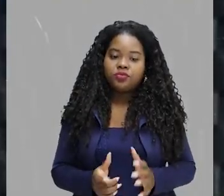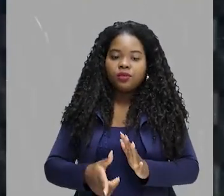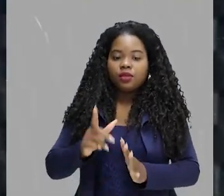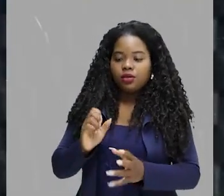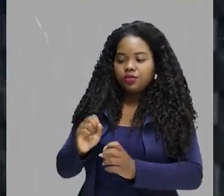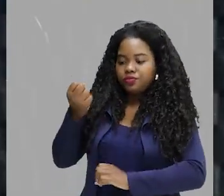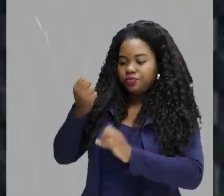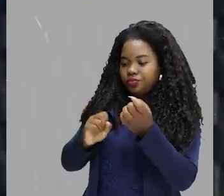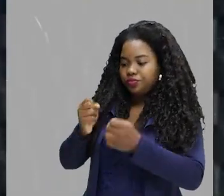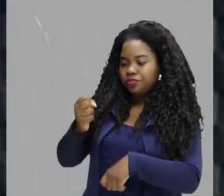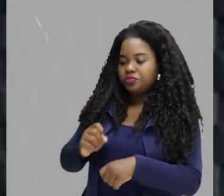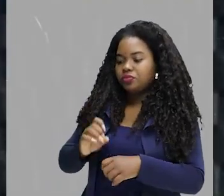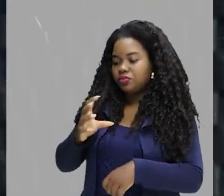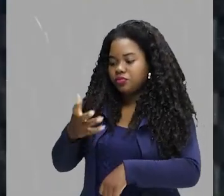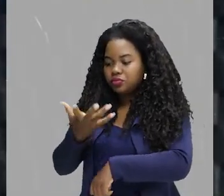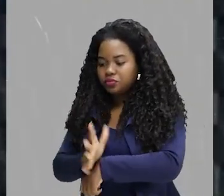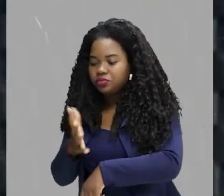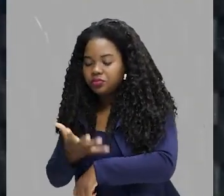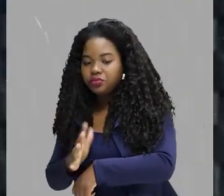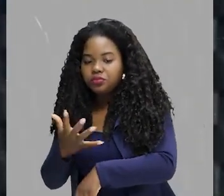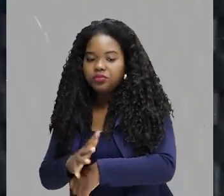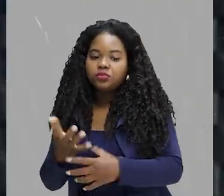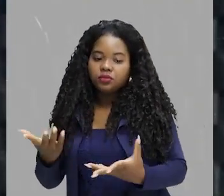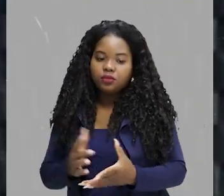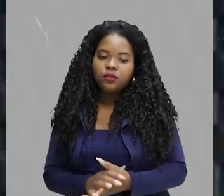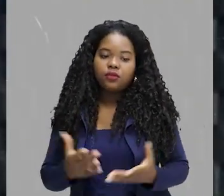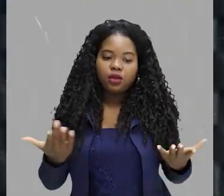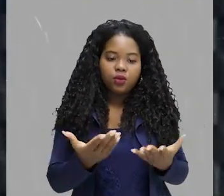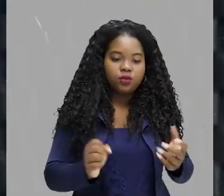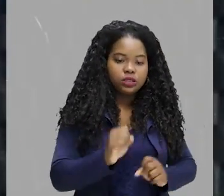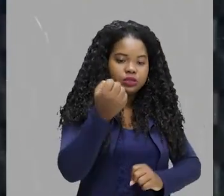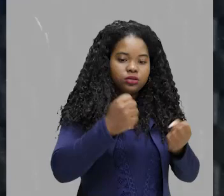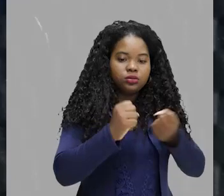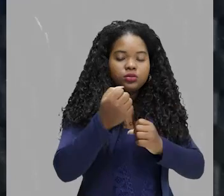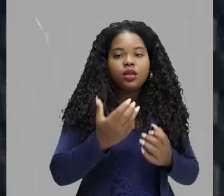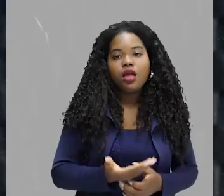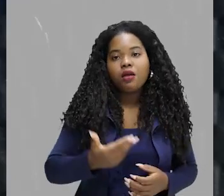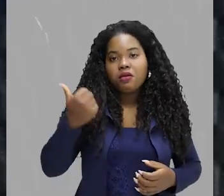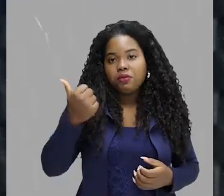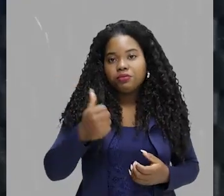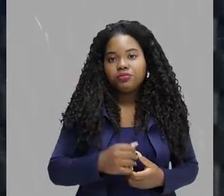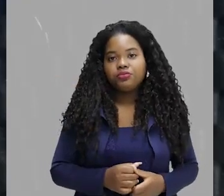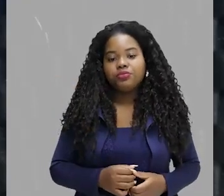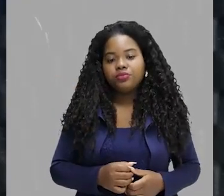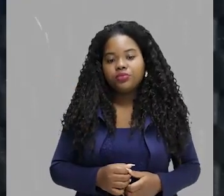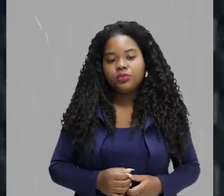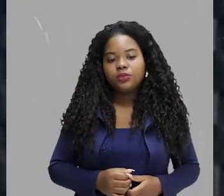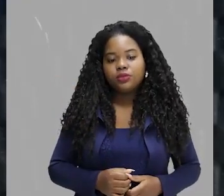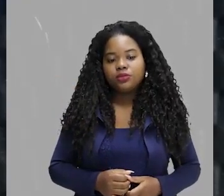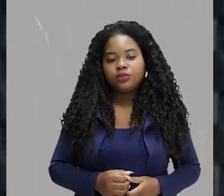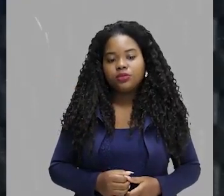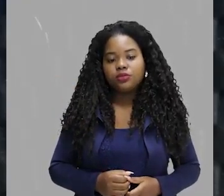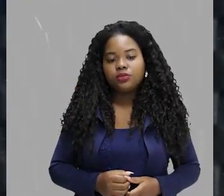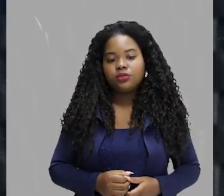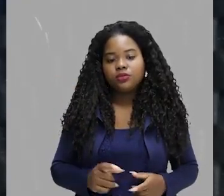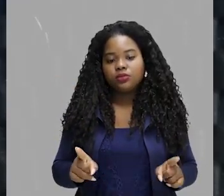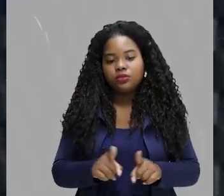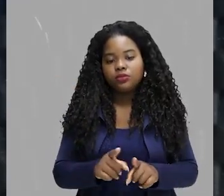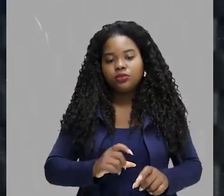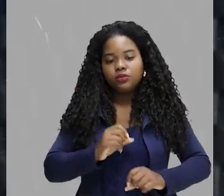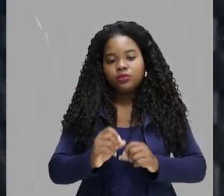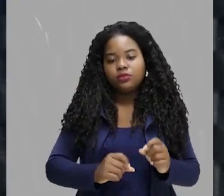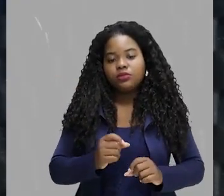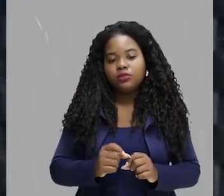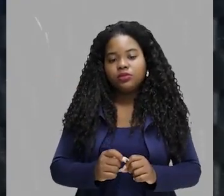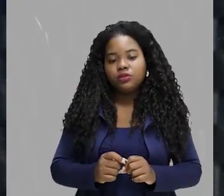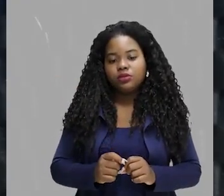existência da atividade industrial. Essa potencialização de produção significa também o aumento do uso de recursos naturais,